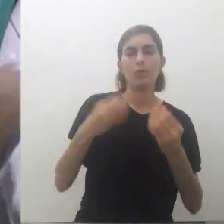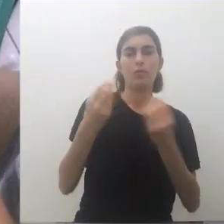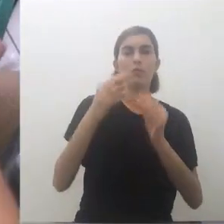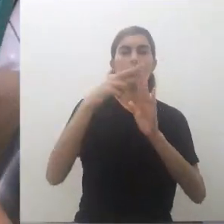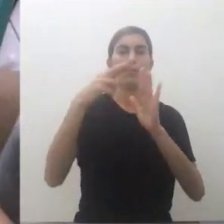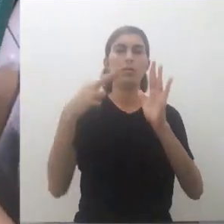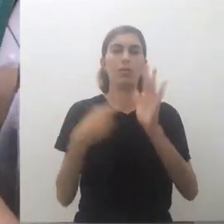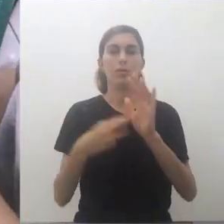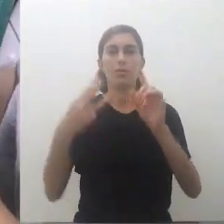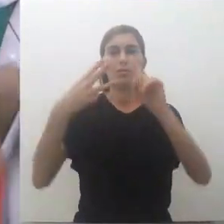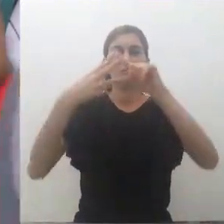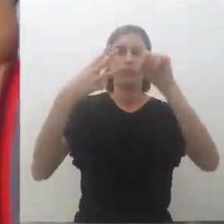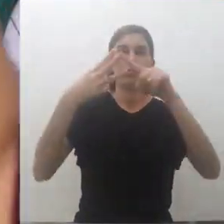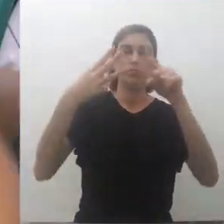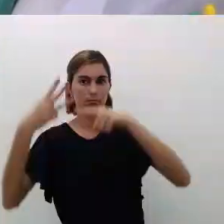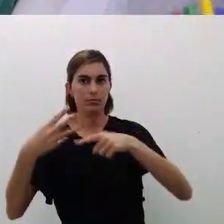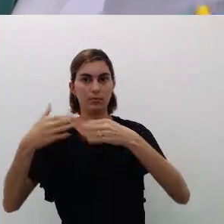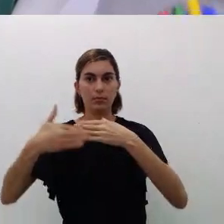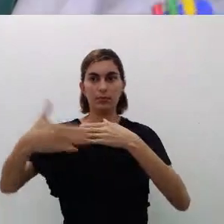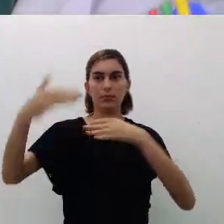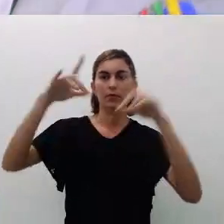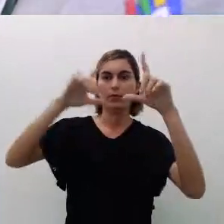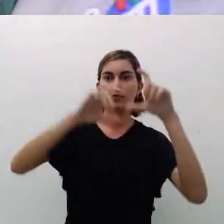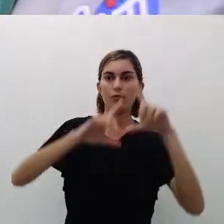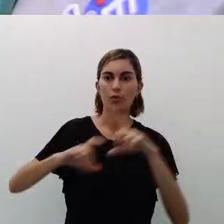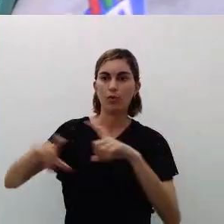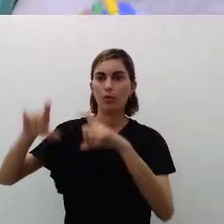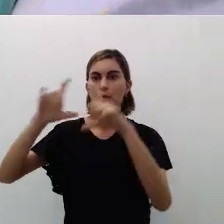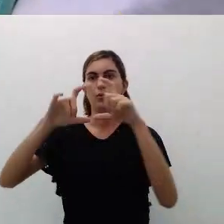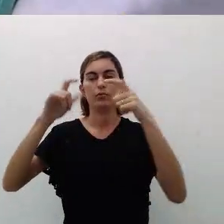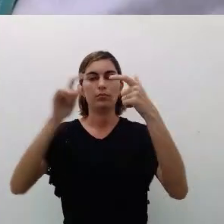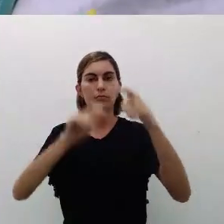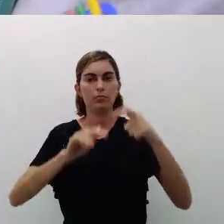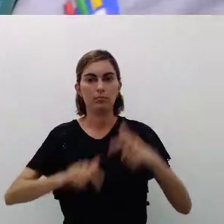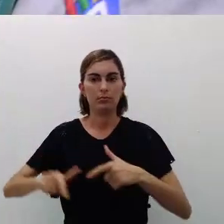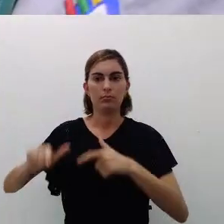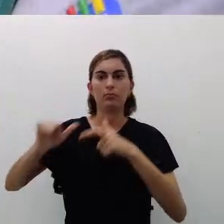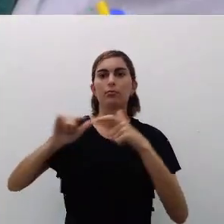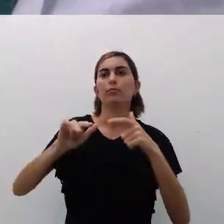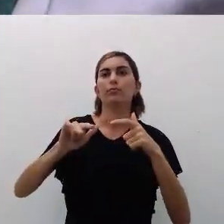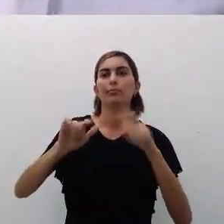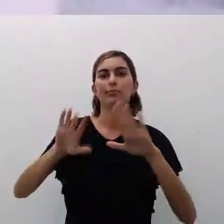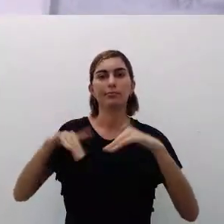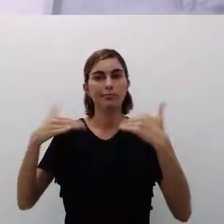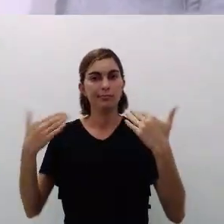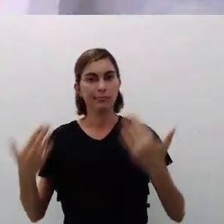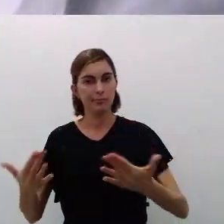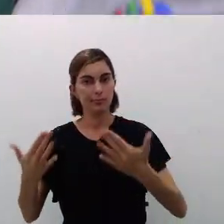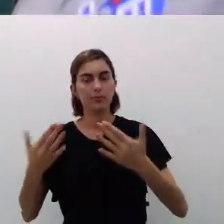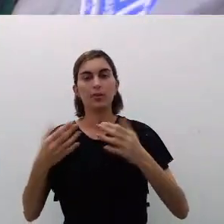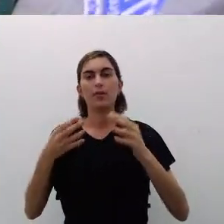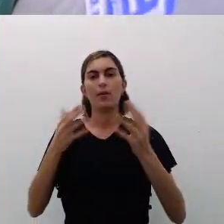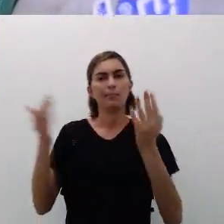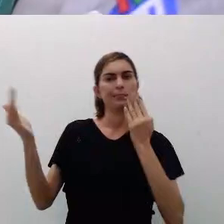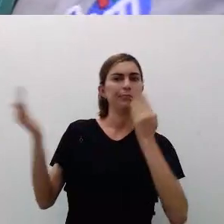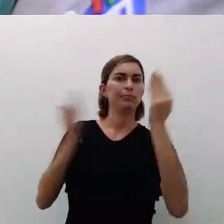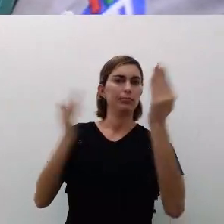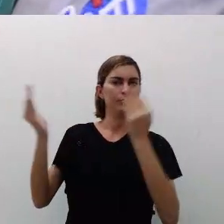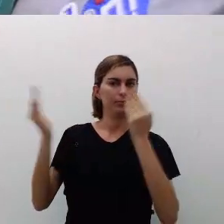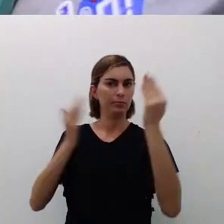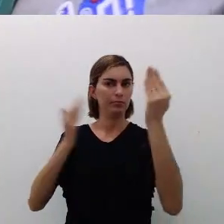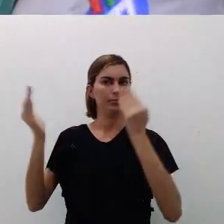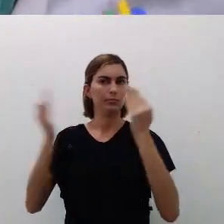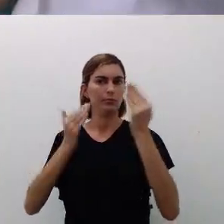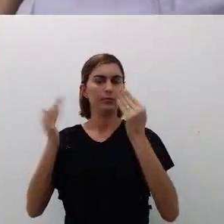a partir de imagens de ambientes. Então, vamos comparar a